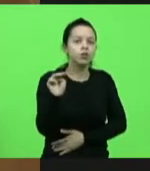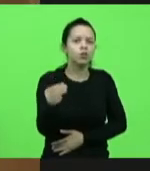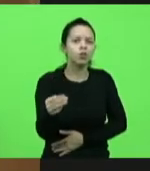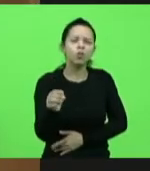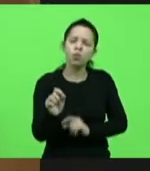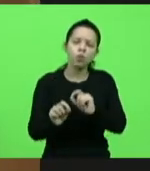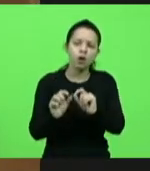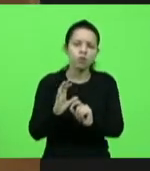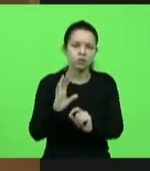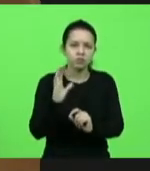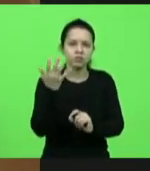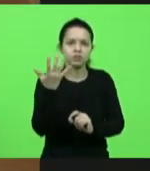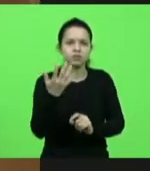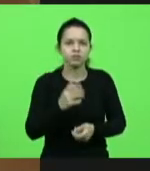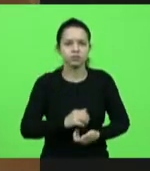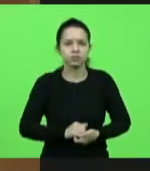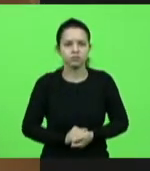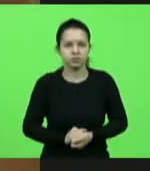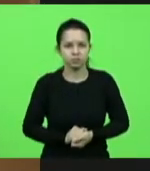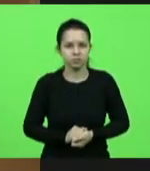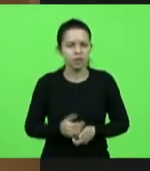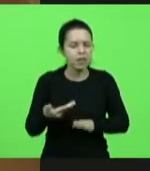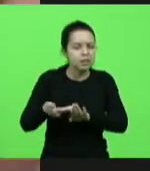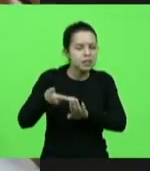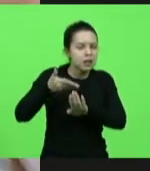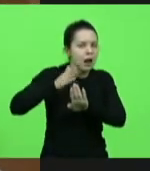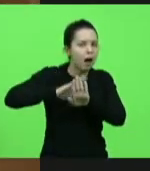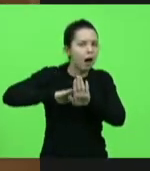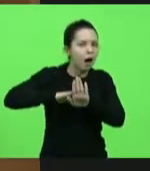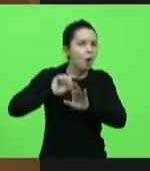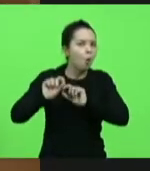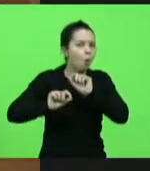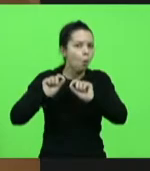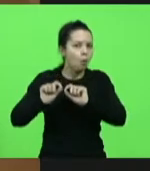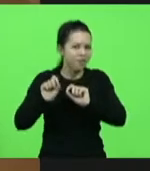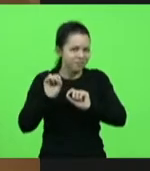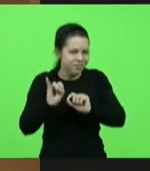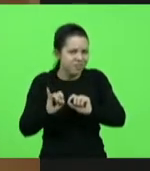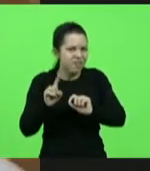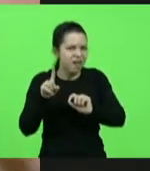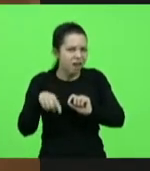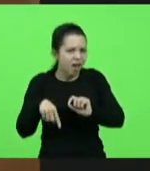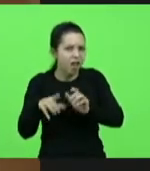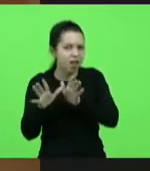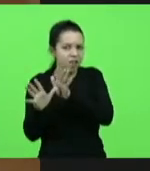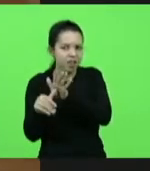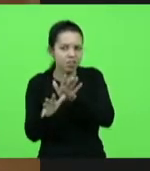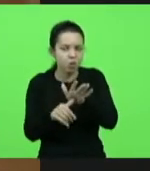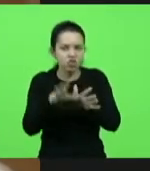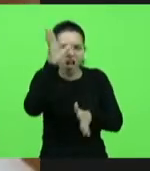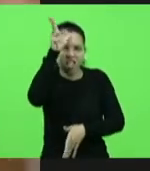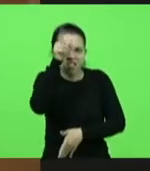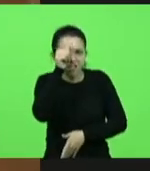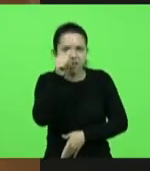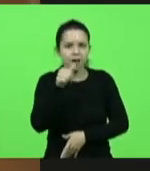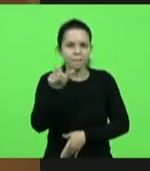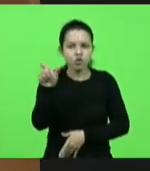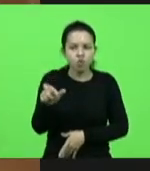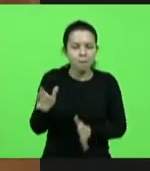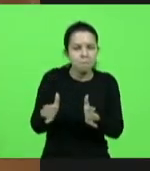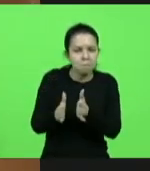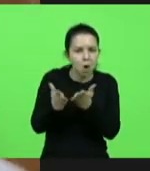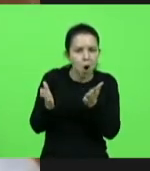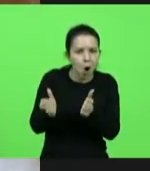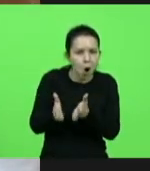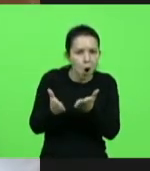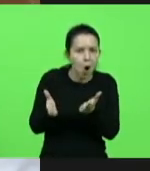acontecendo atrás dessa história? Se fosse um ladrão de galinha, se fosse um pobre, se fosse um miserável, se